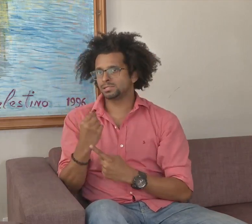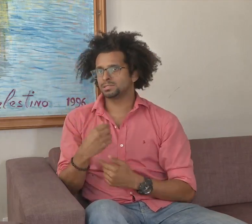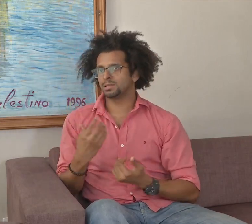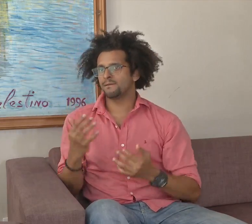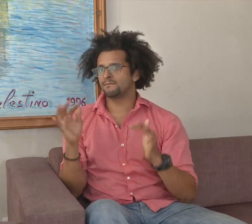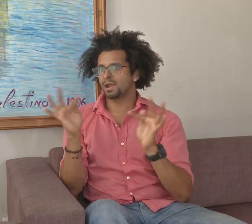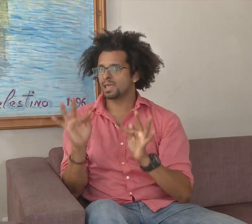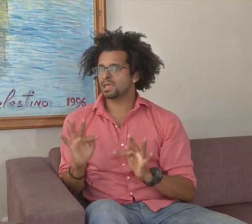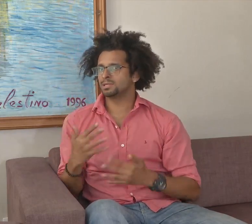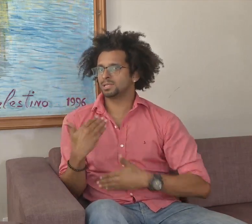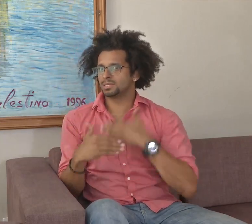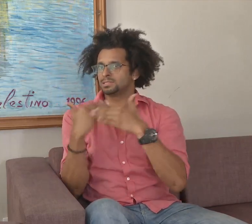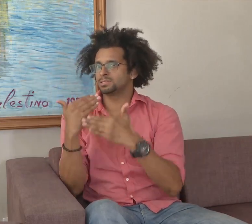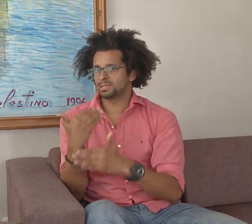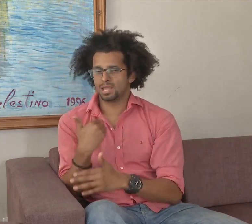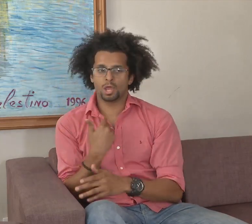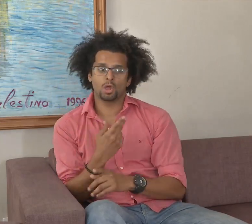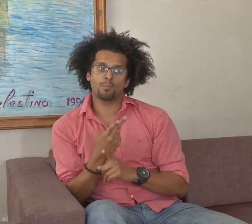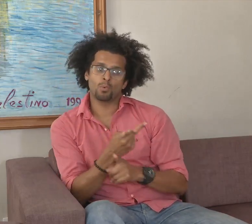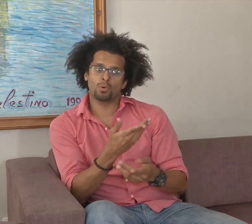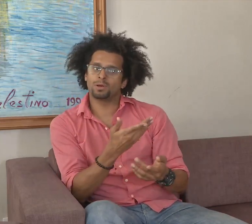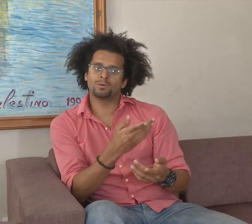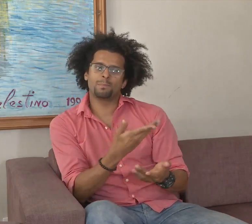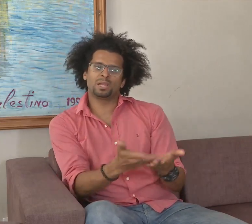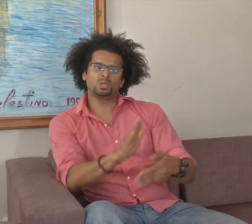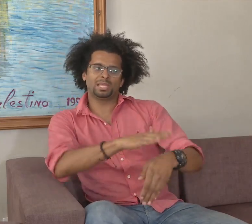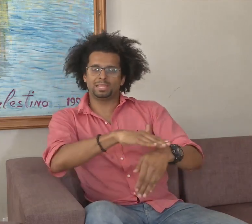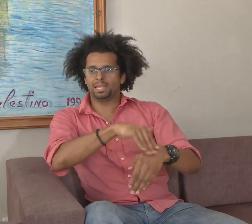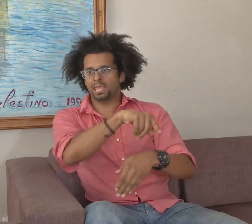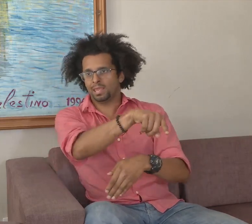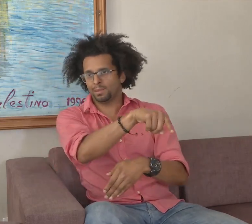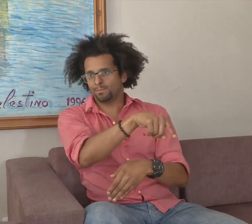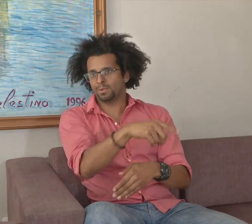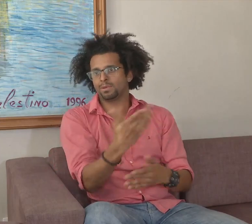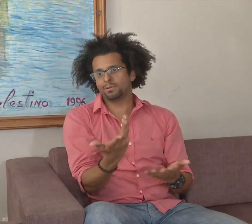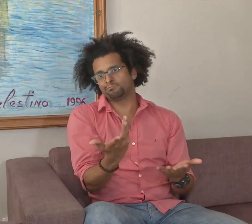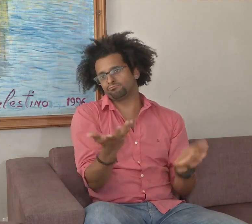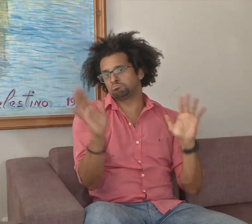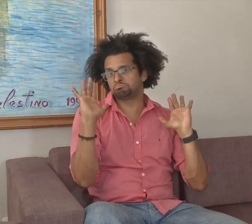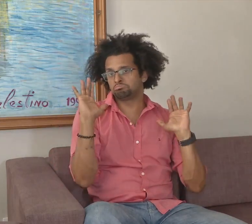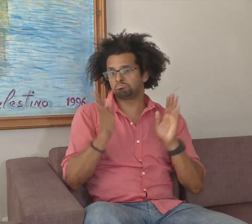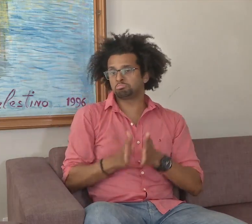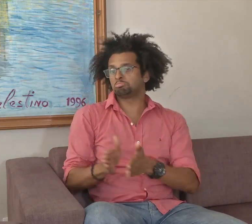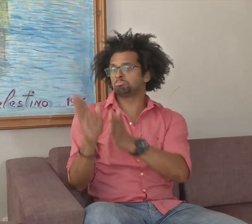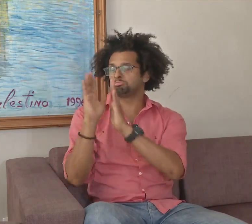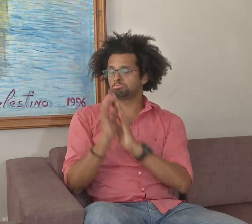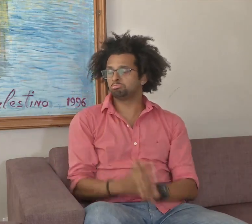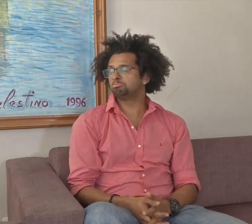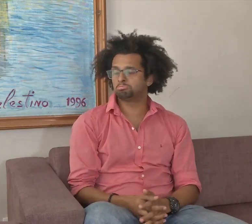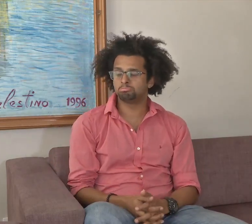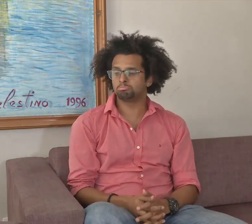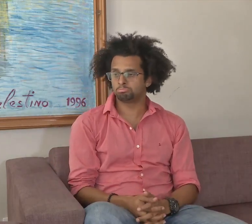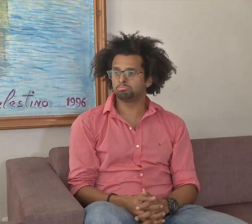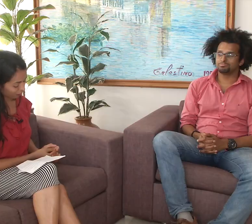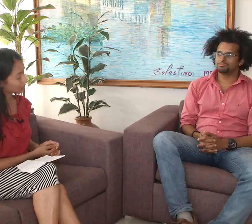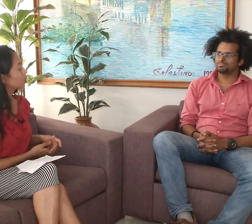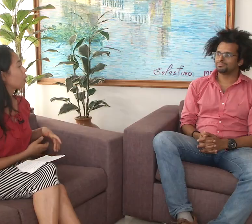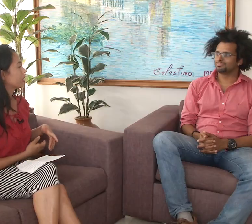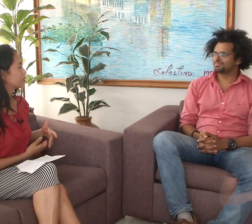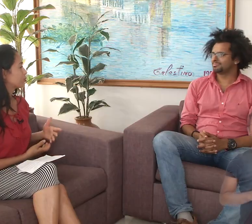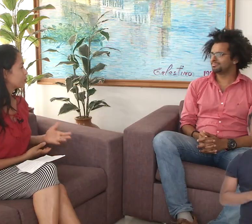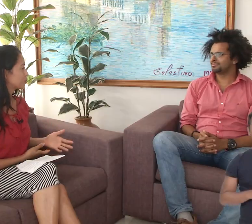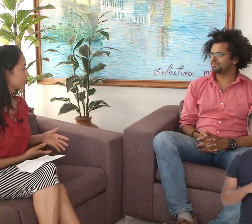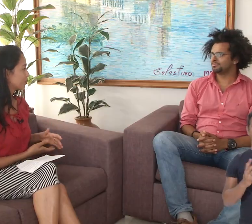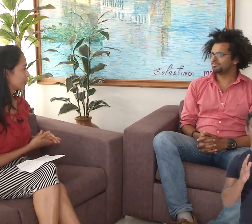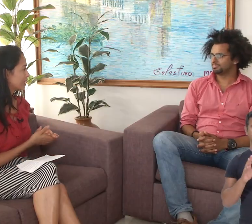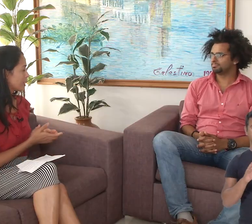E a arte, ela me dá essa felicidade. Eu não procuro esses caminhos ruins. Seguir esse caminho na minha vida. Falando